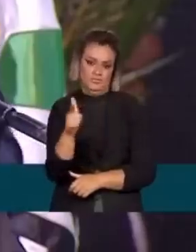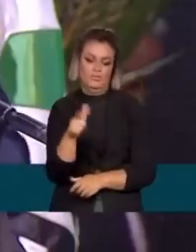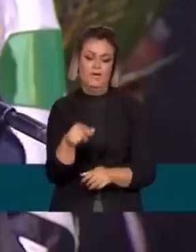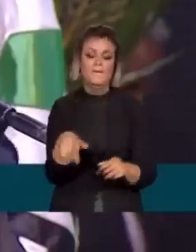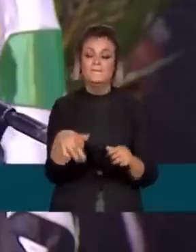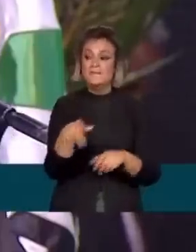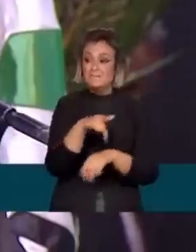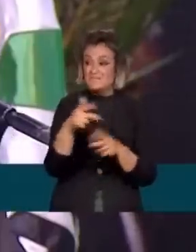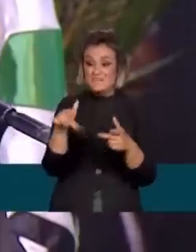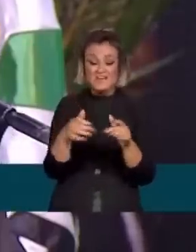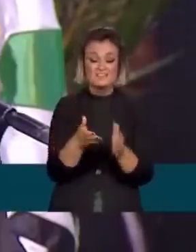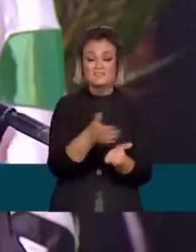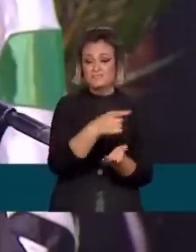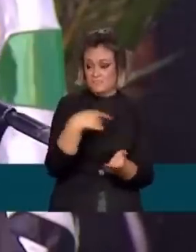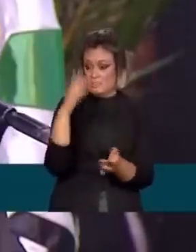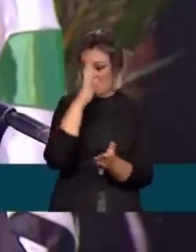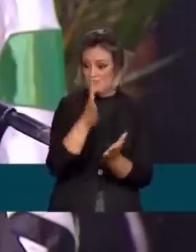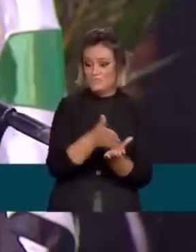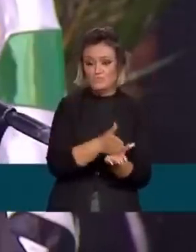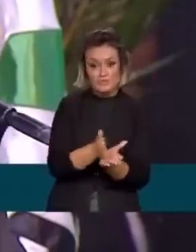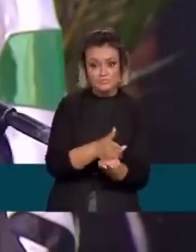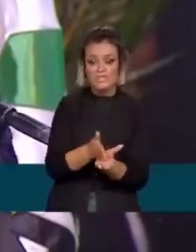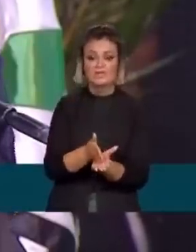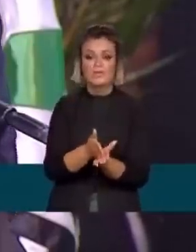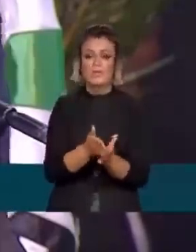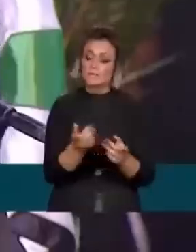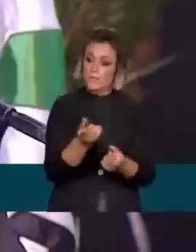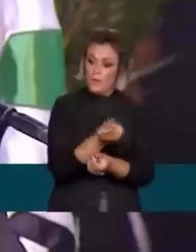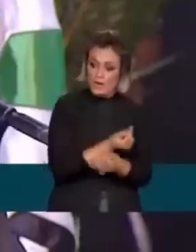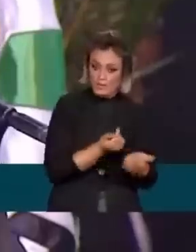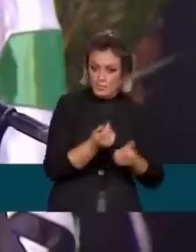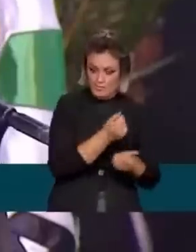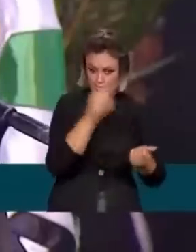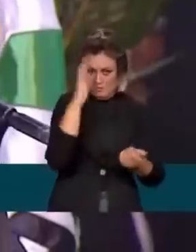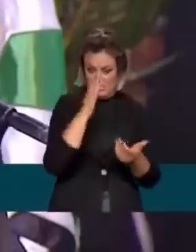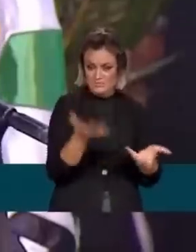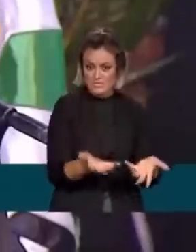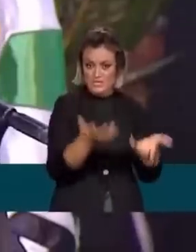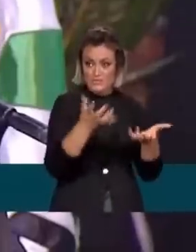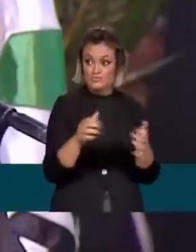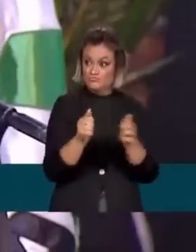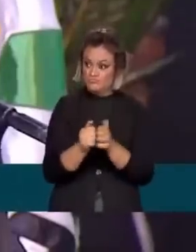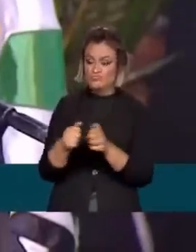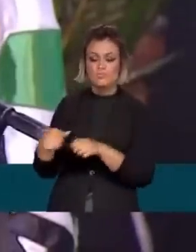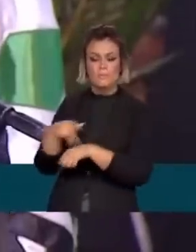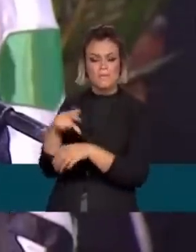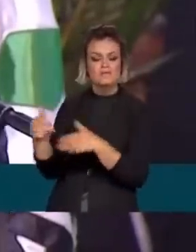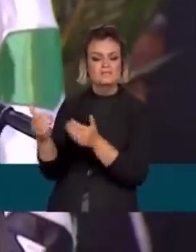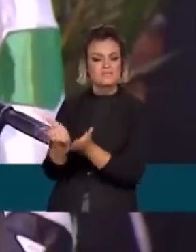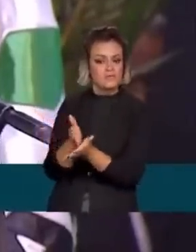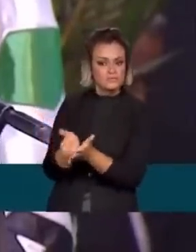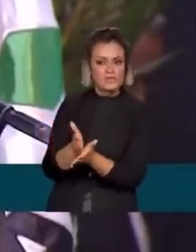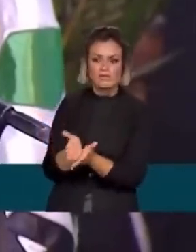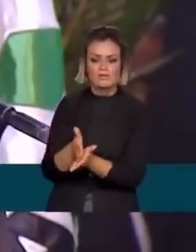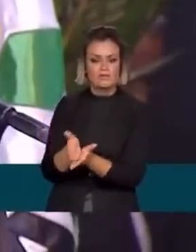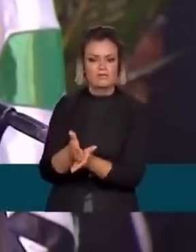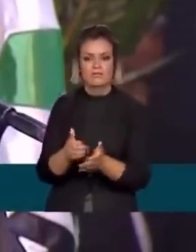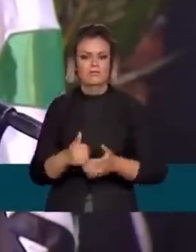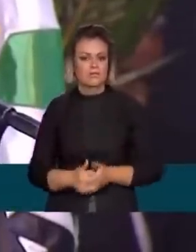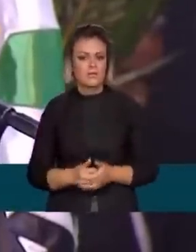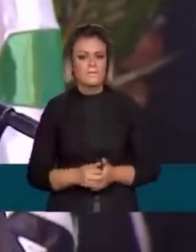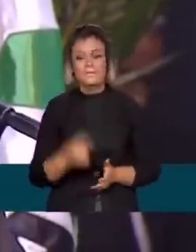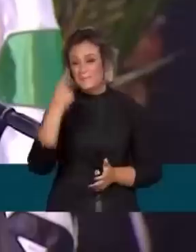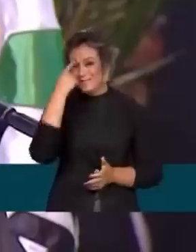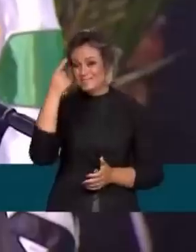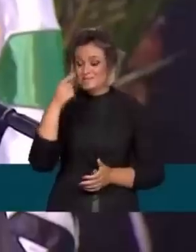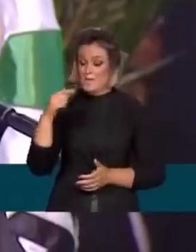que combinar o seu crescimento econômico com o crescimento econômico dos seus parceiros. Não é possível a gente